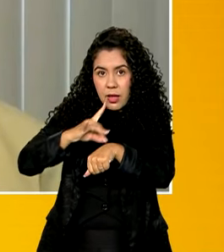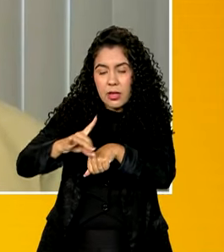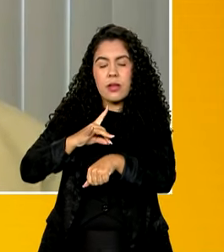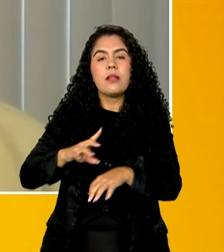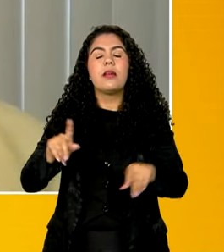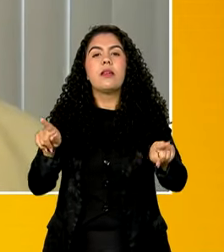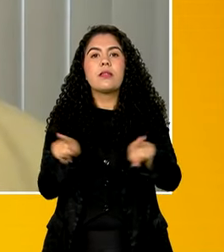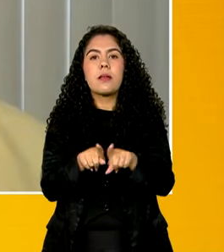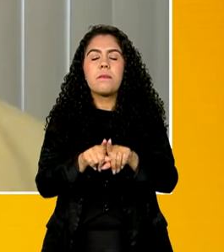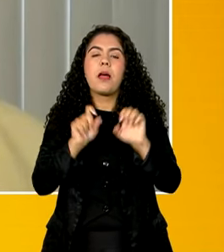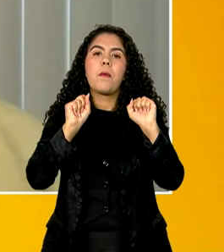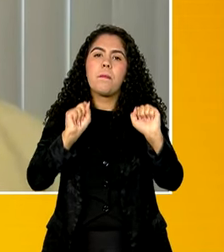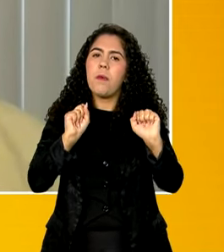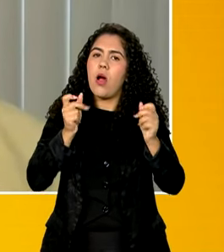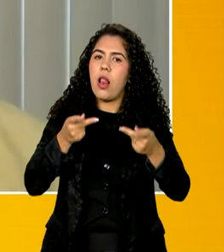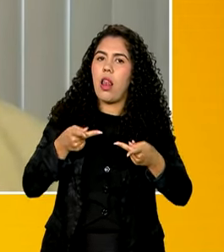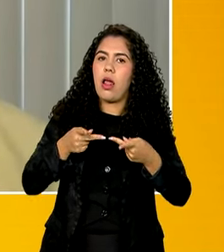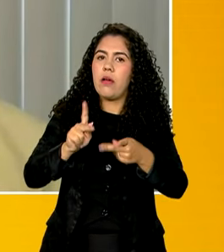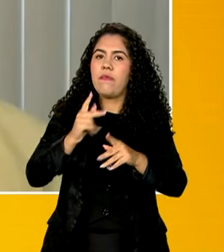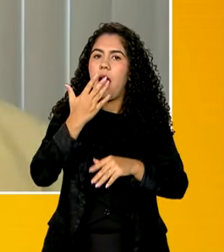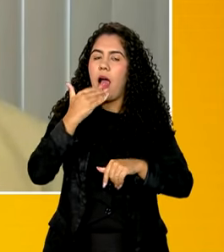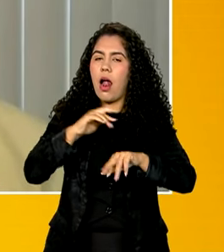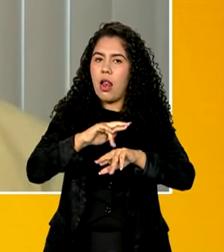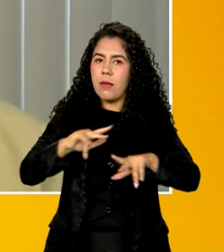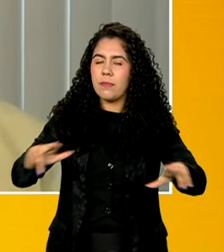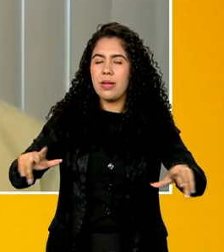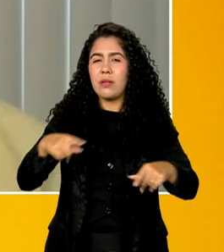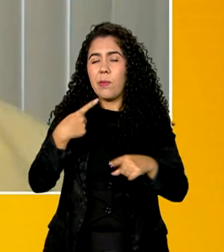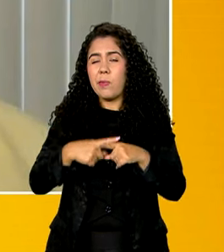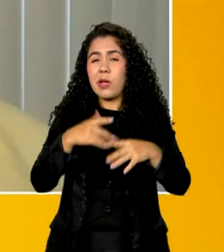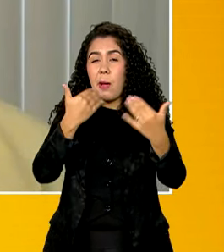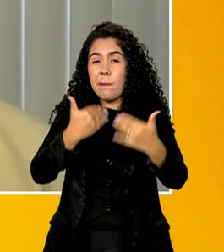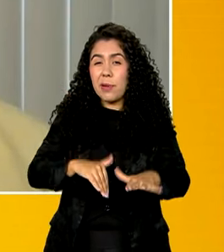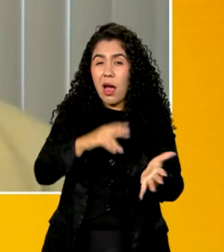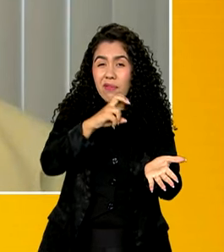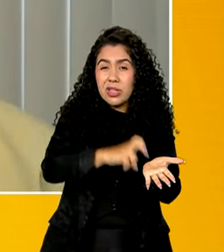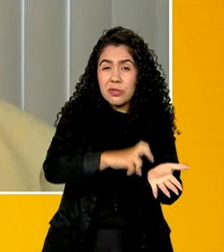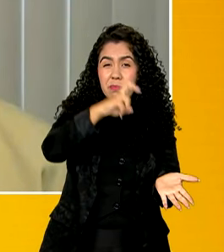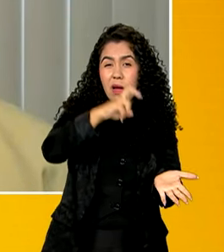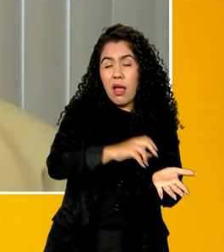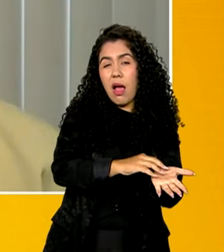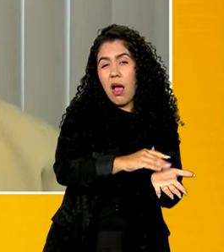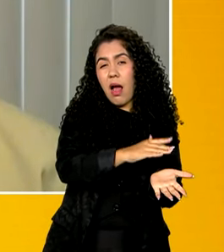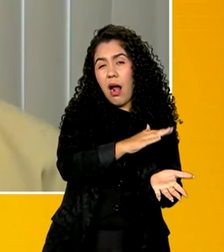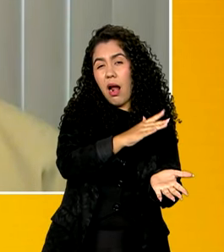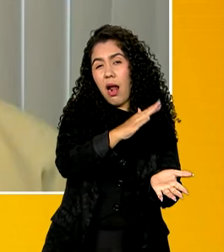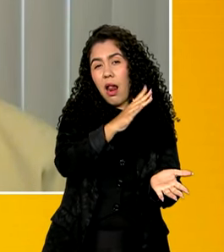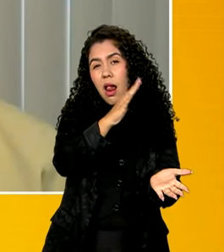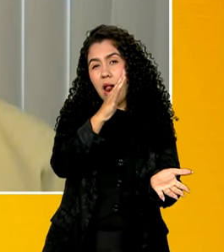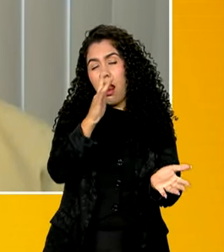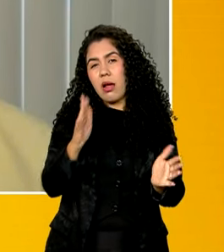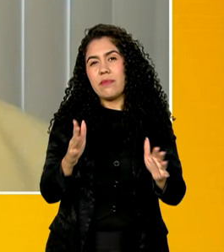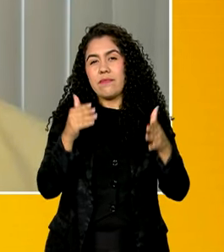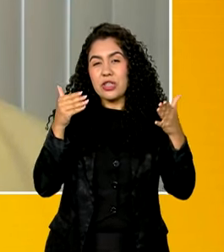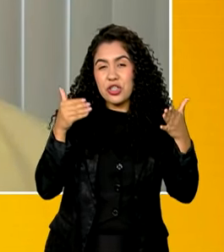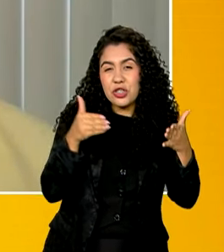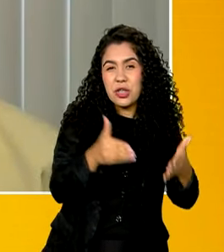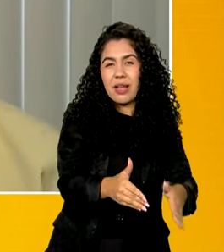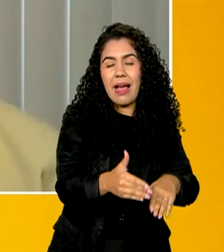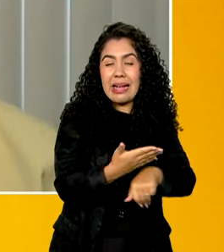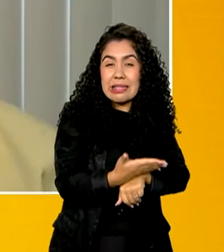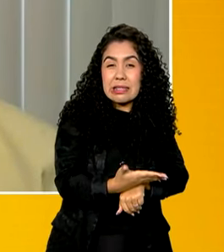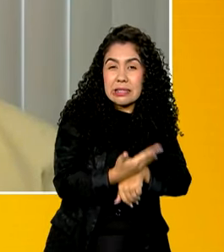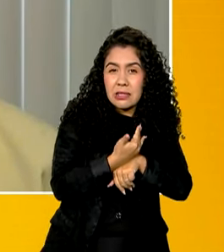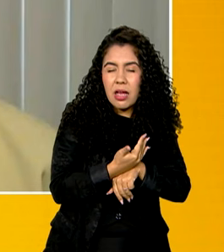levar alimentos. É uma prova longa, a jornada começa de manhã para todos, eles vão precisar chegar lá bem cedo,